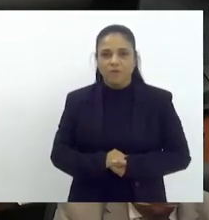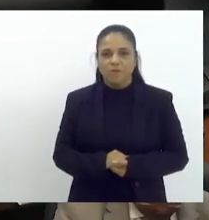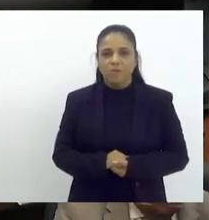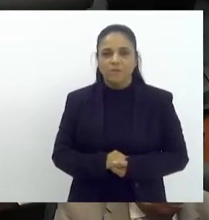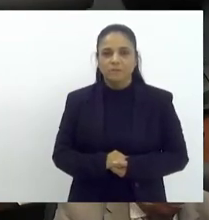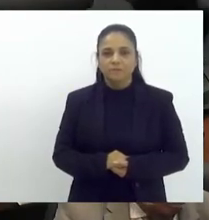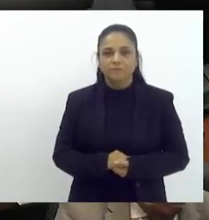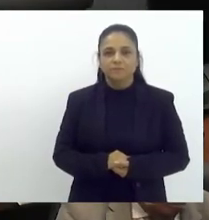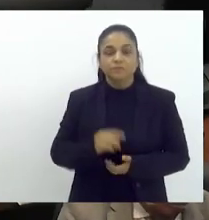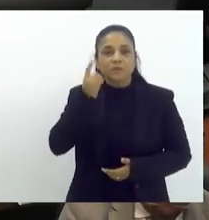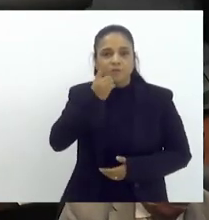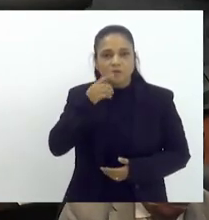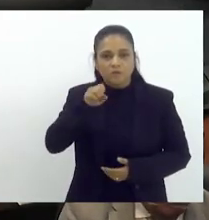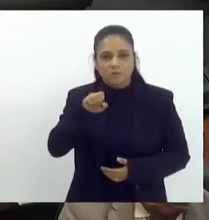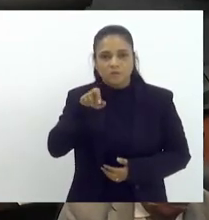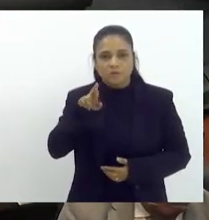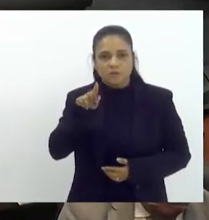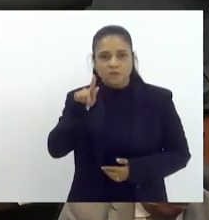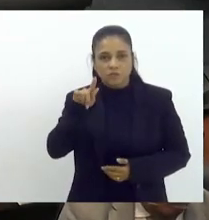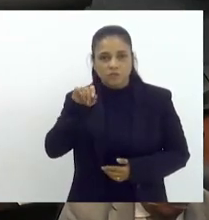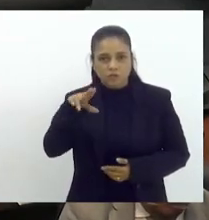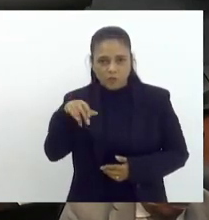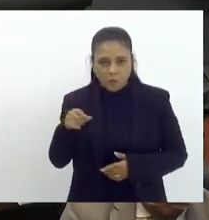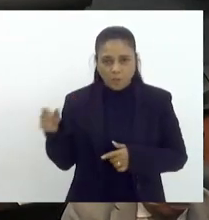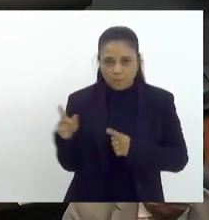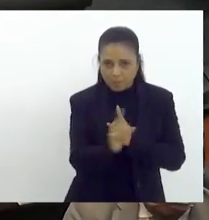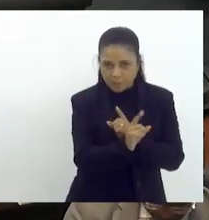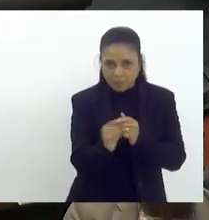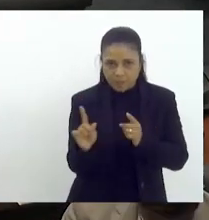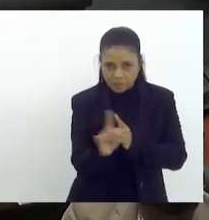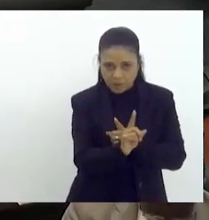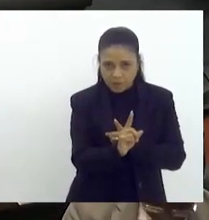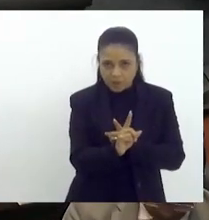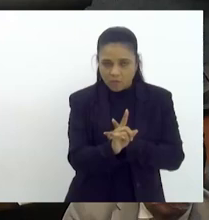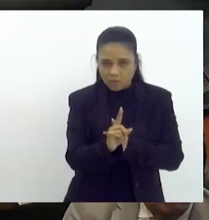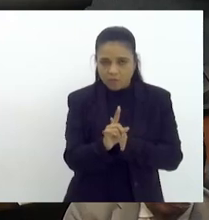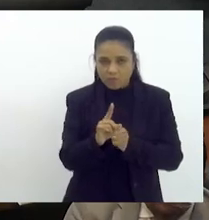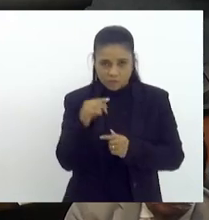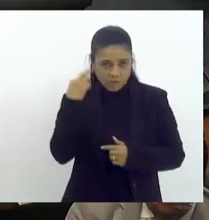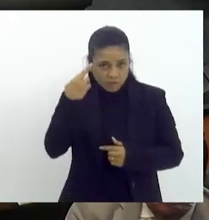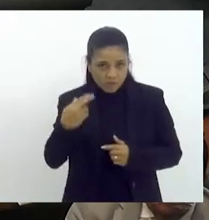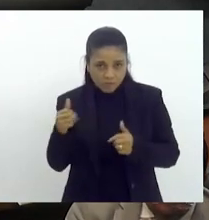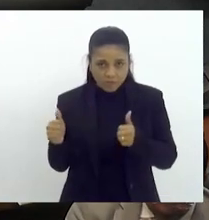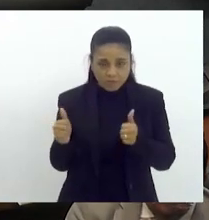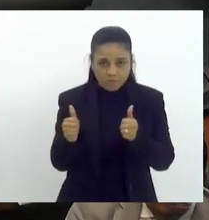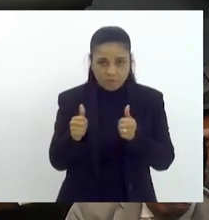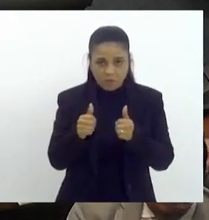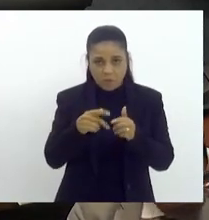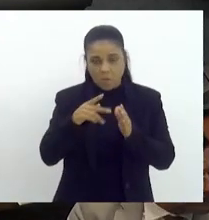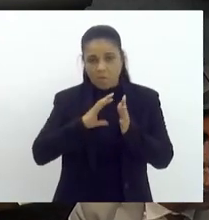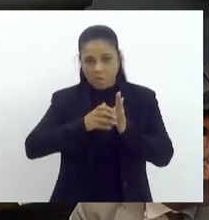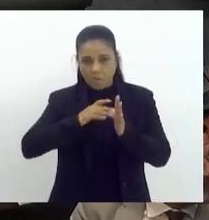Deputado Dr Serginho estava primeiro Deputado você vai fazer pelo pessoal o destaque é